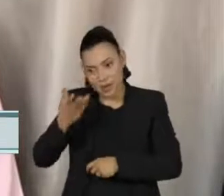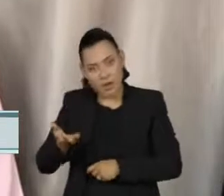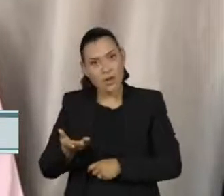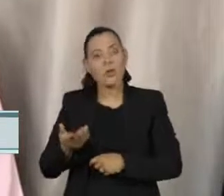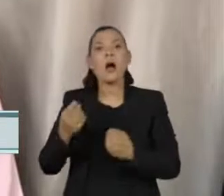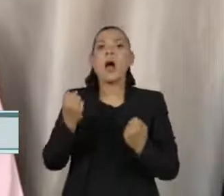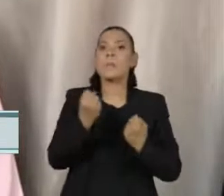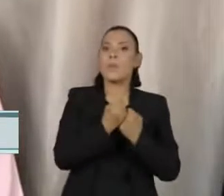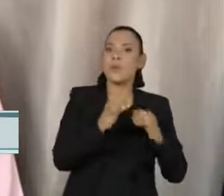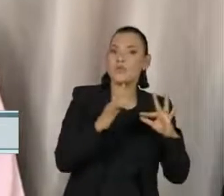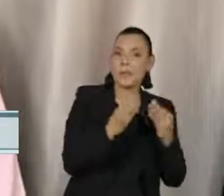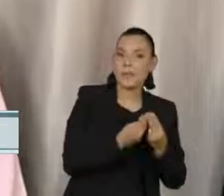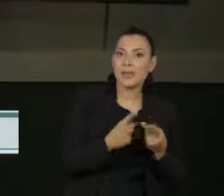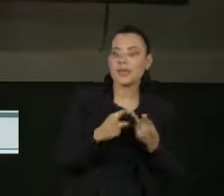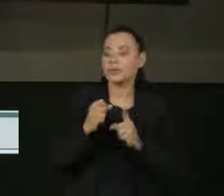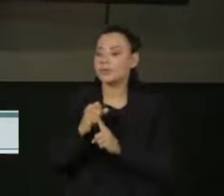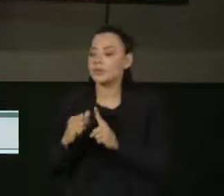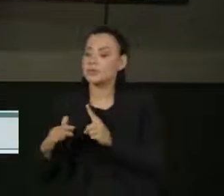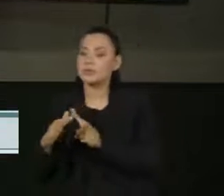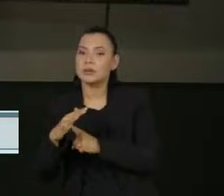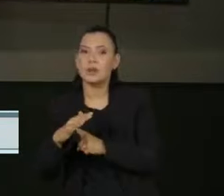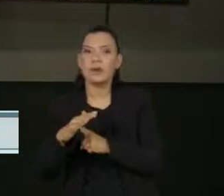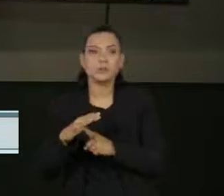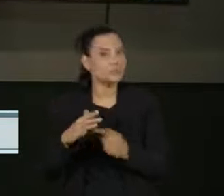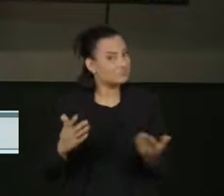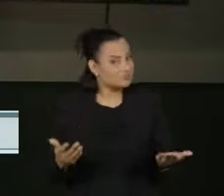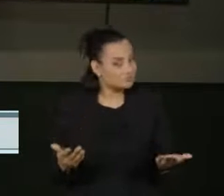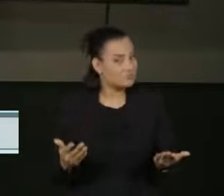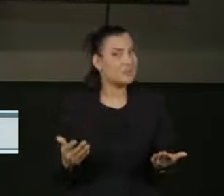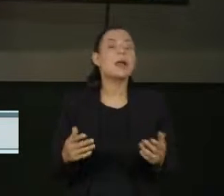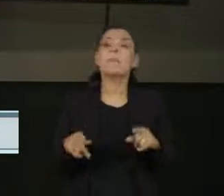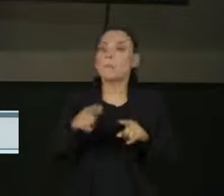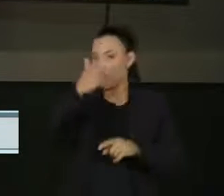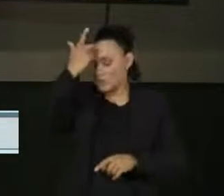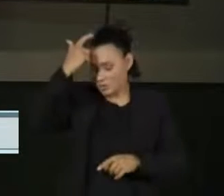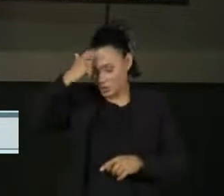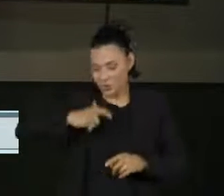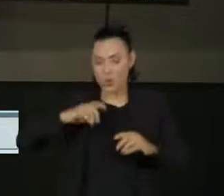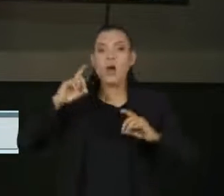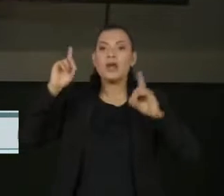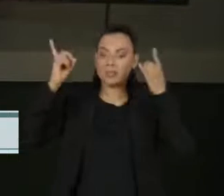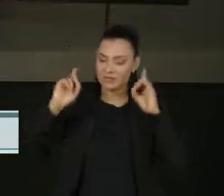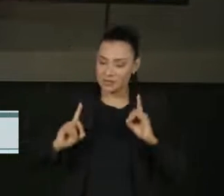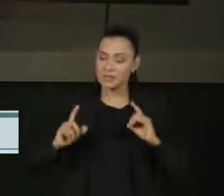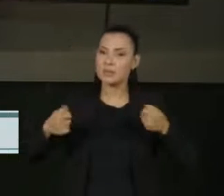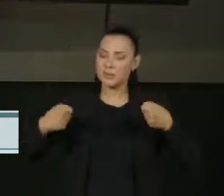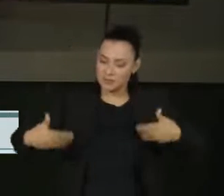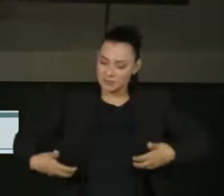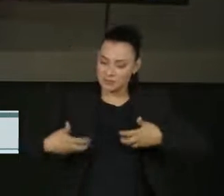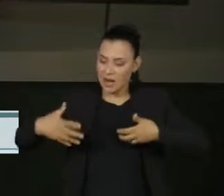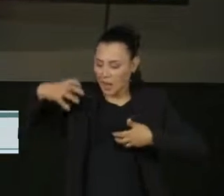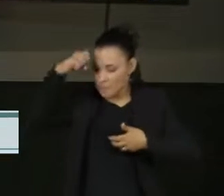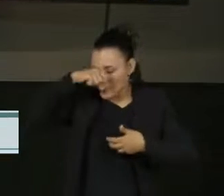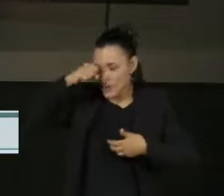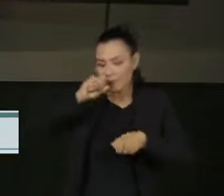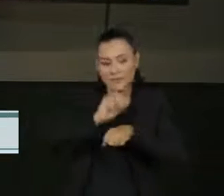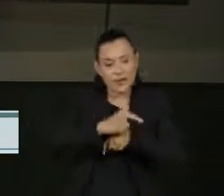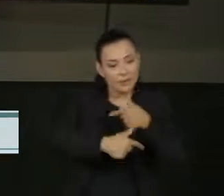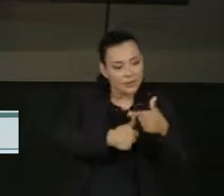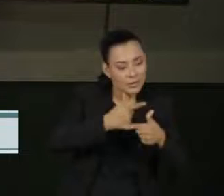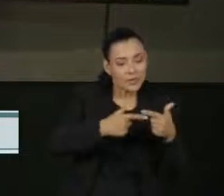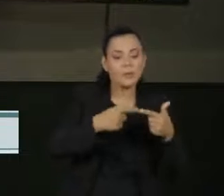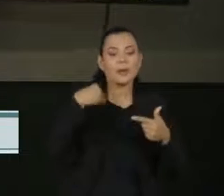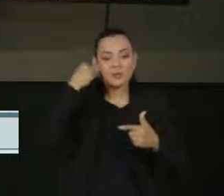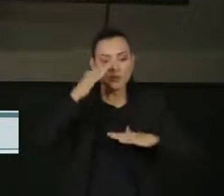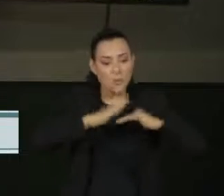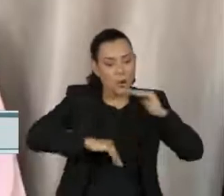da família, da sociedade, a capacitação dessa pessoa com deficiência em diversos aspectos, o